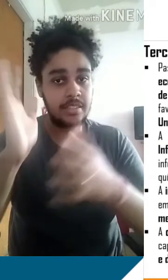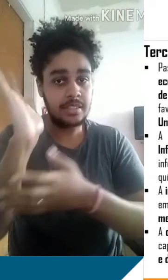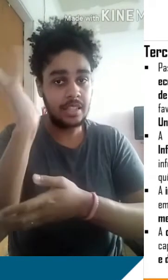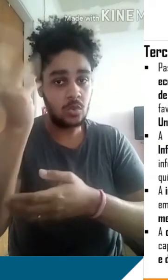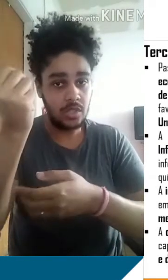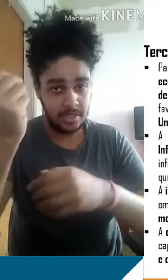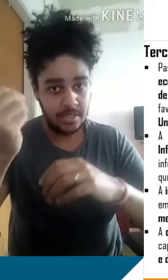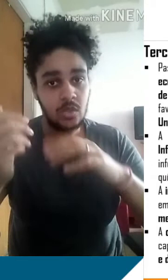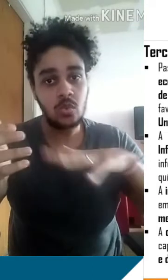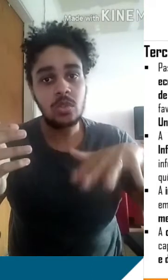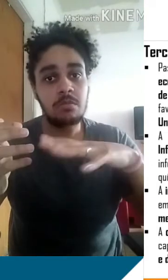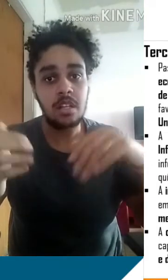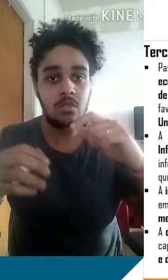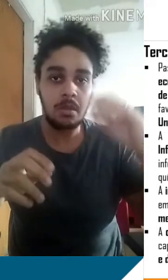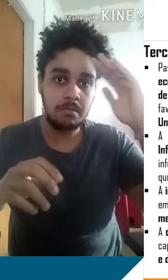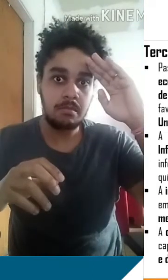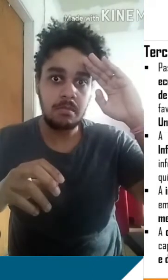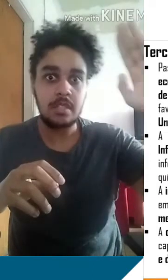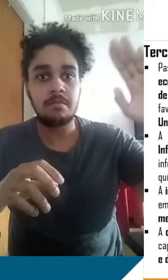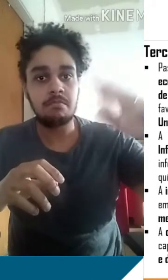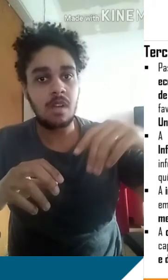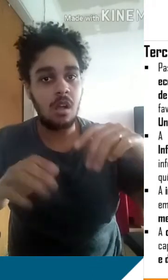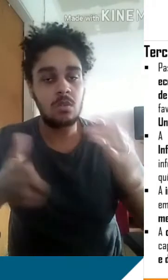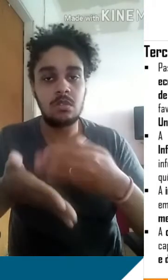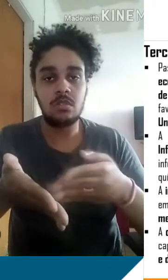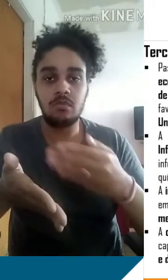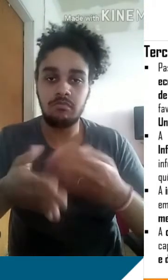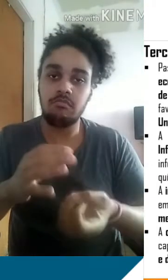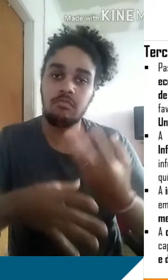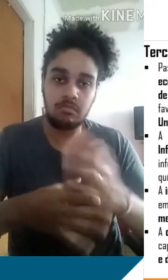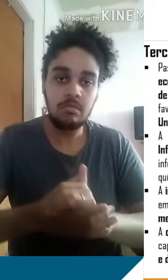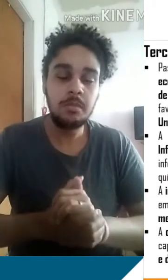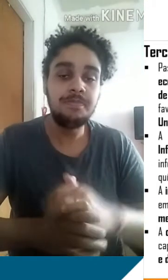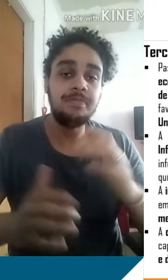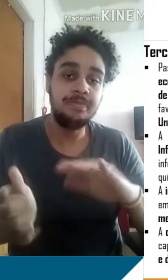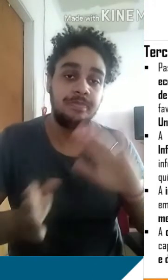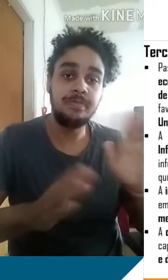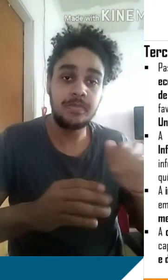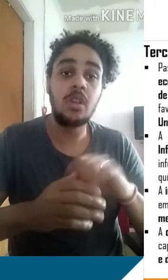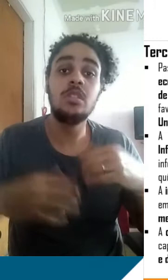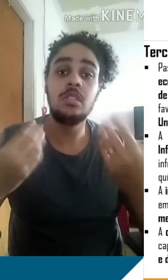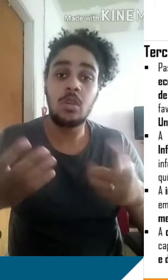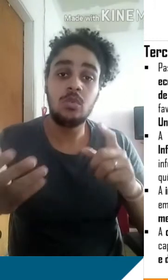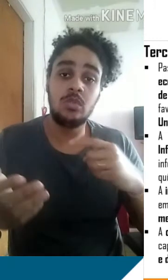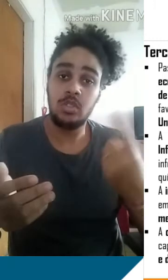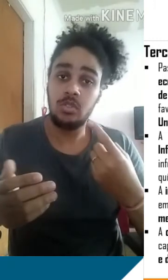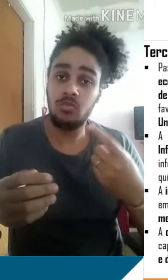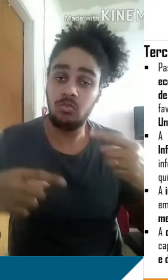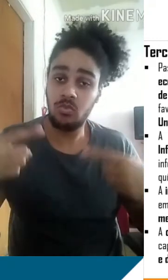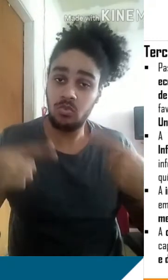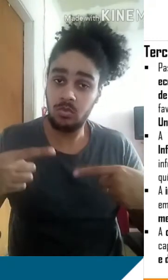Bom, e aí a gente desloca a nossa discussão, desloca não, né? Porque uma coisa está totalmente conectada à outra, mas a gente desenvolve a